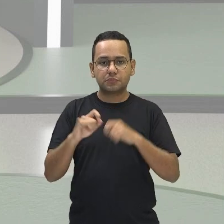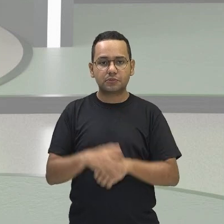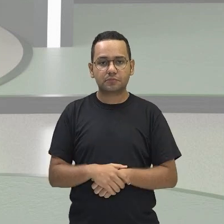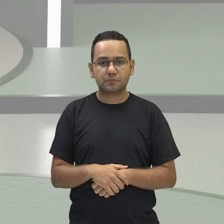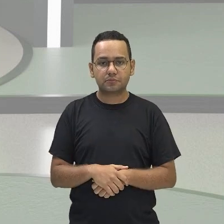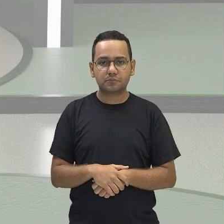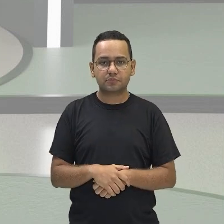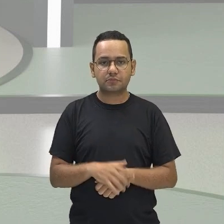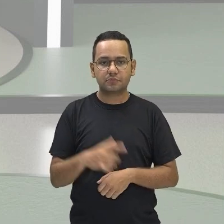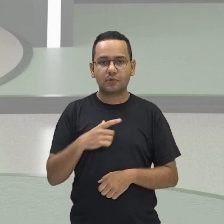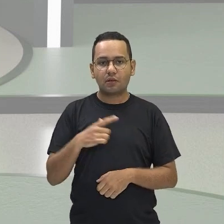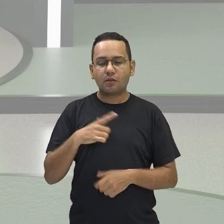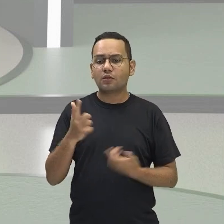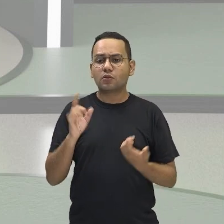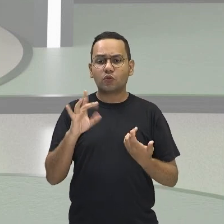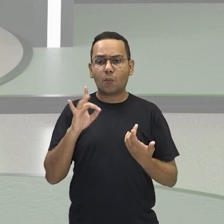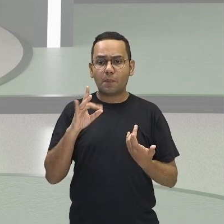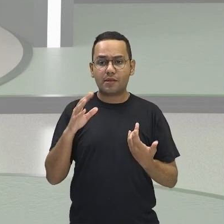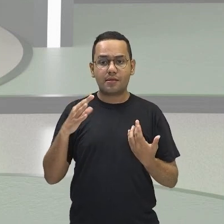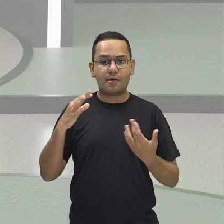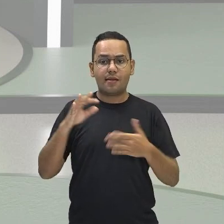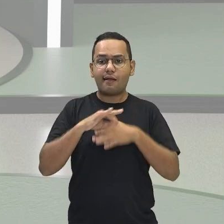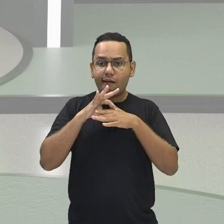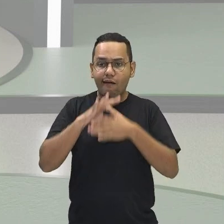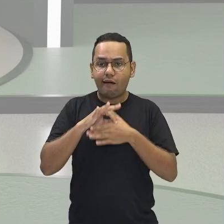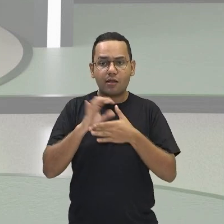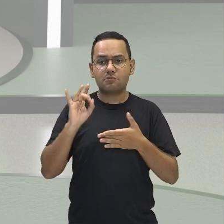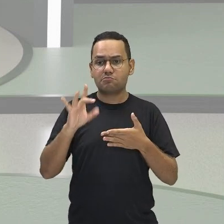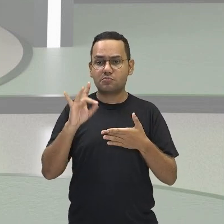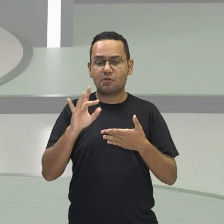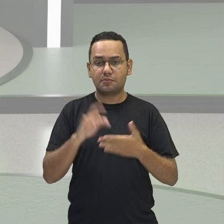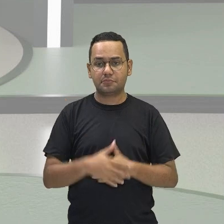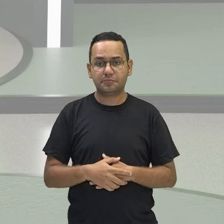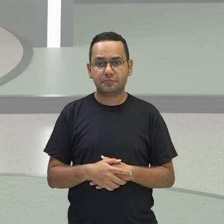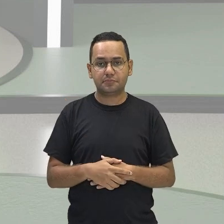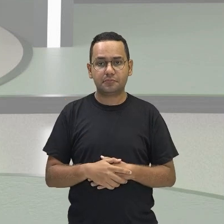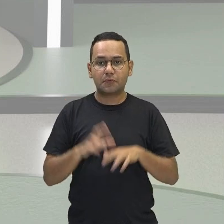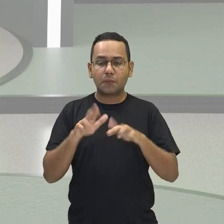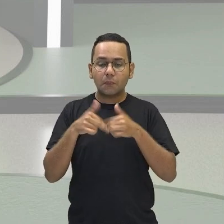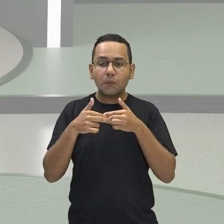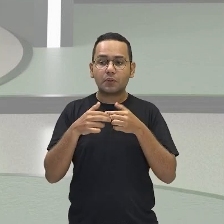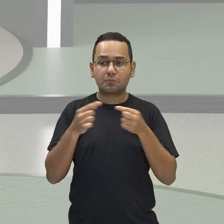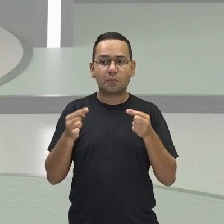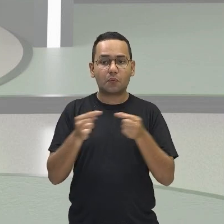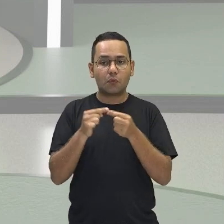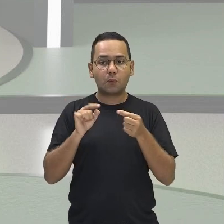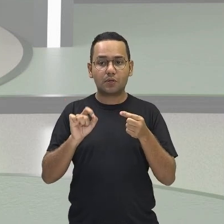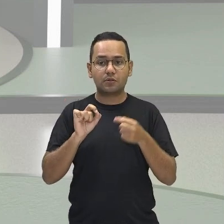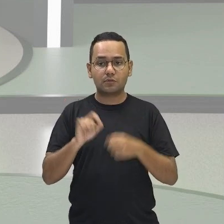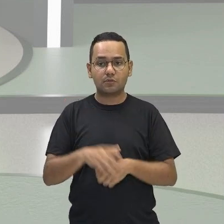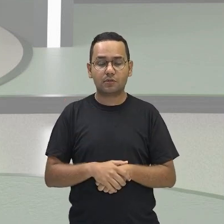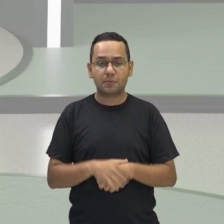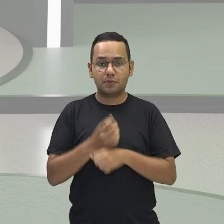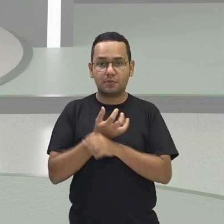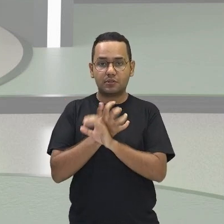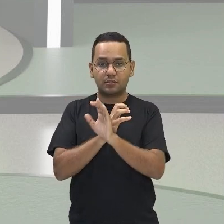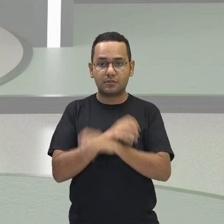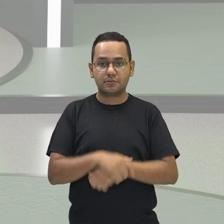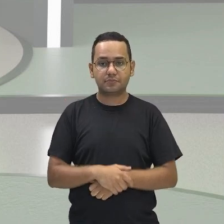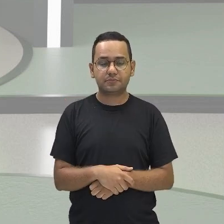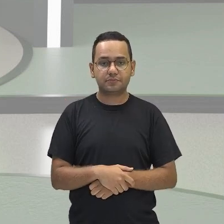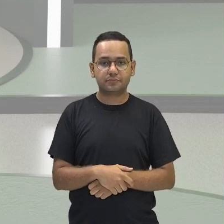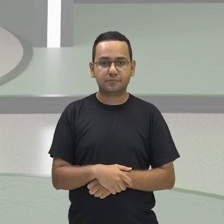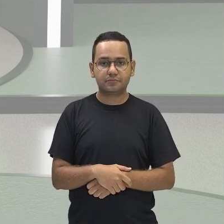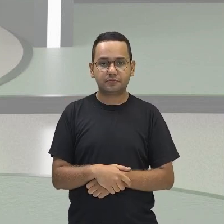de carne, certo? Então, a estrutura do nosso corpo é definida pelo nosso esqueleto, que é o